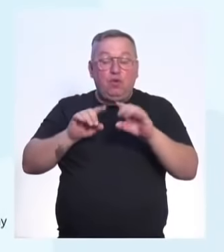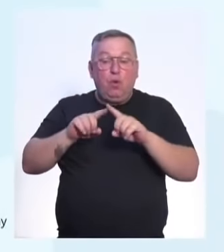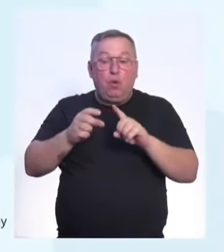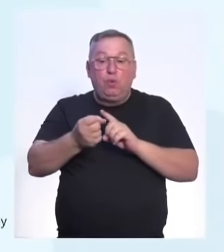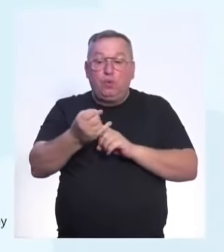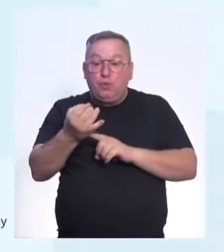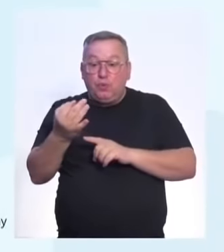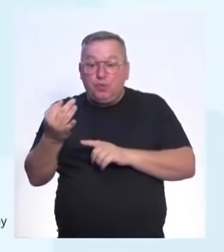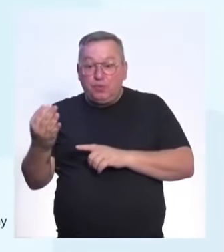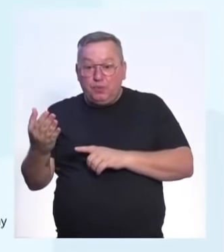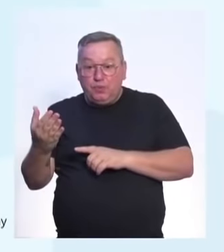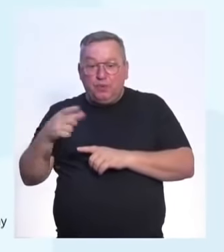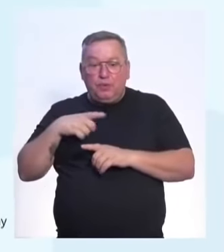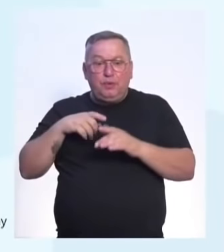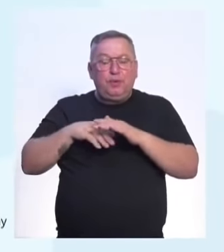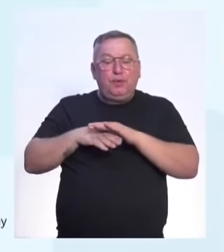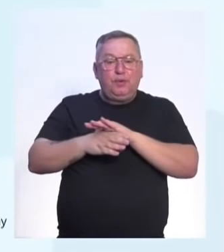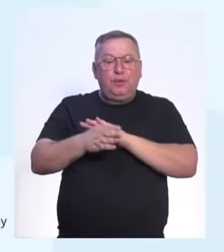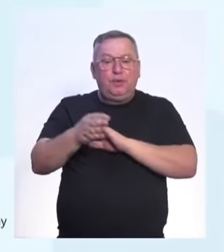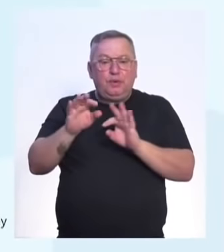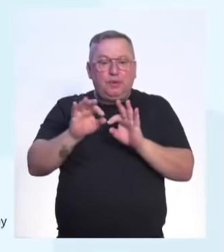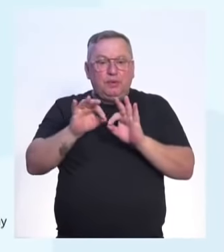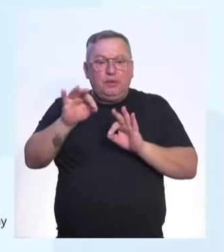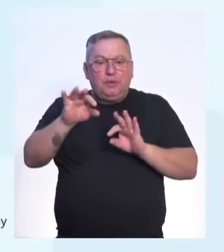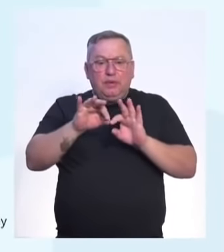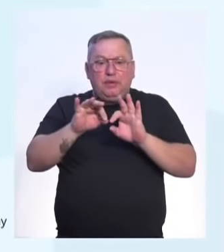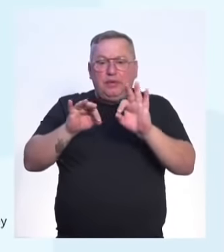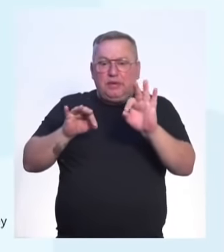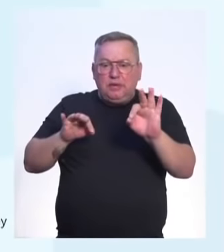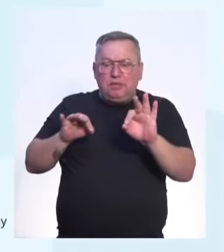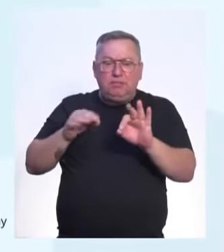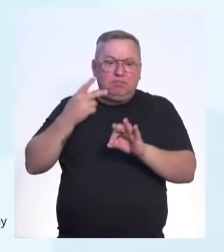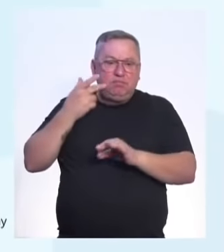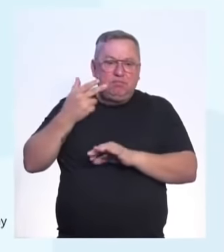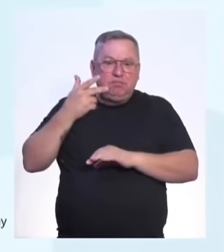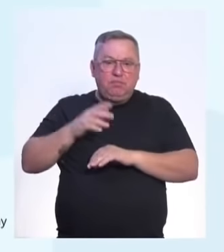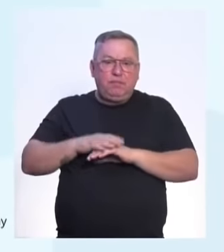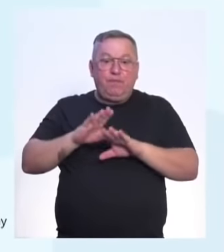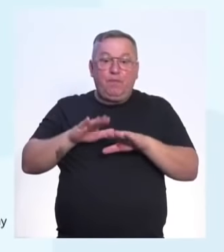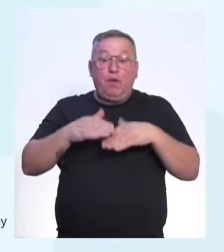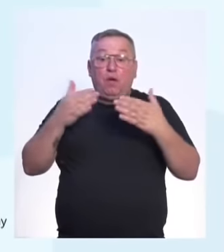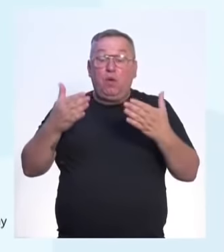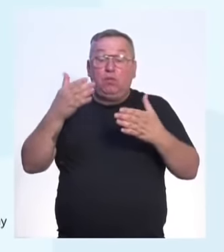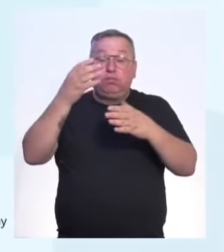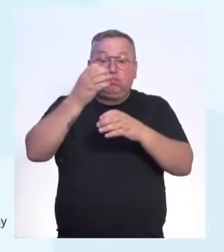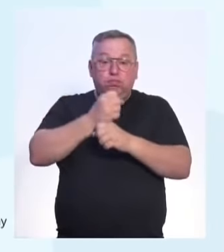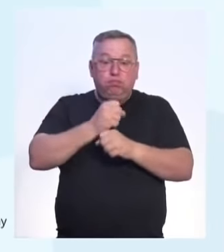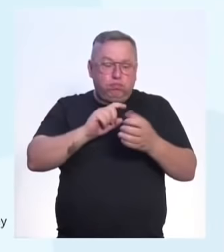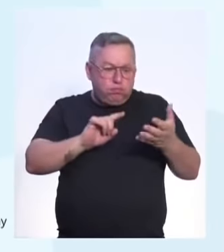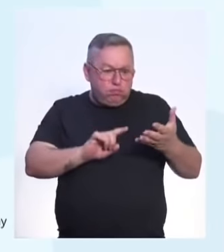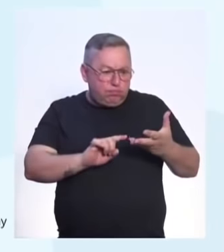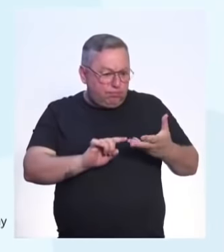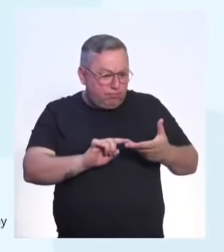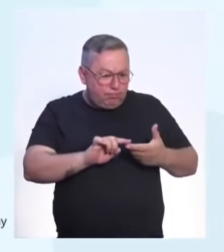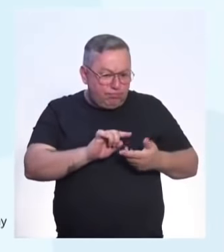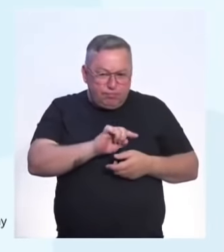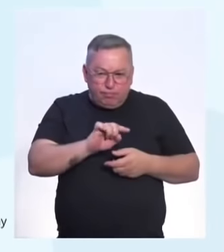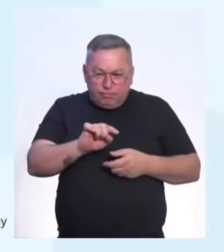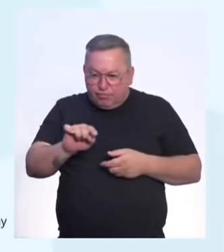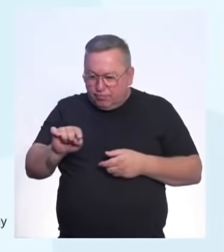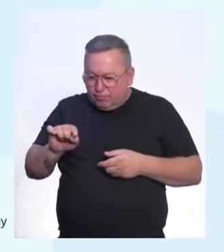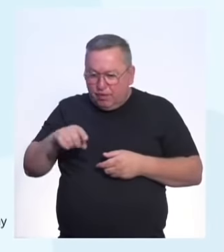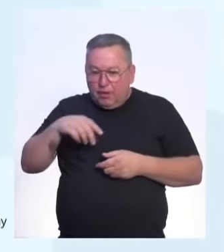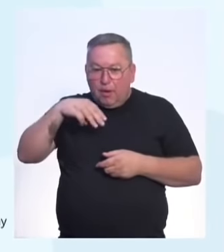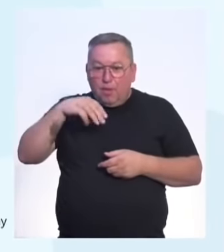gente está muito acostumado com essa coisa de medir e tal. Não é? Mas, por exemplo, quando a gente conta objetos, não é? Nós estamos mensurando,